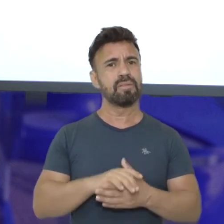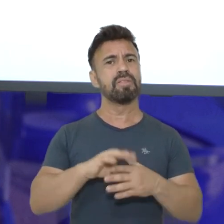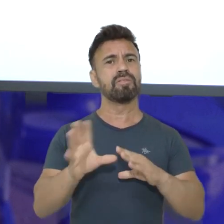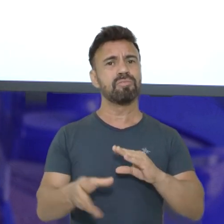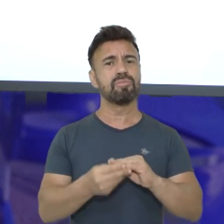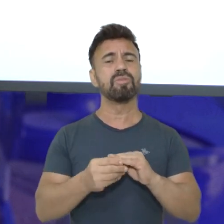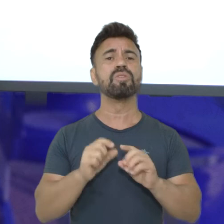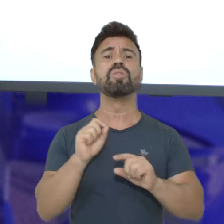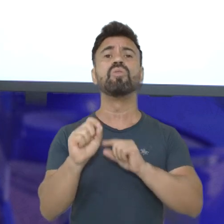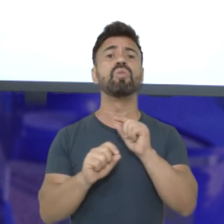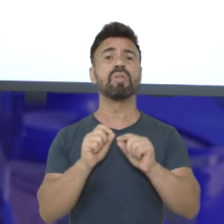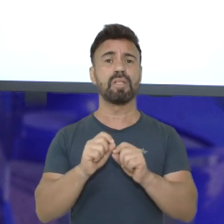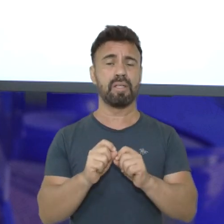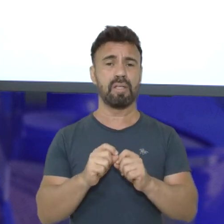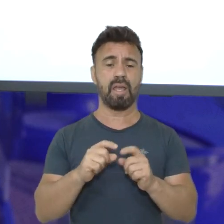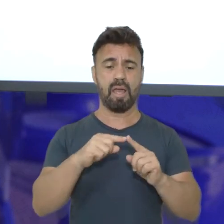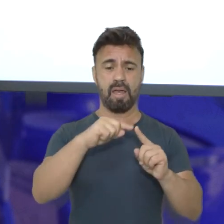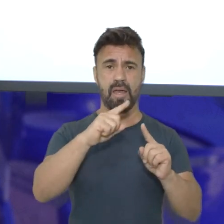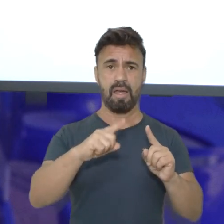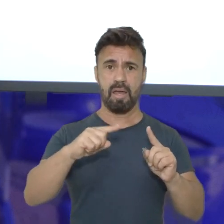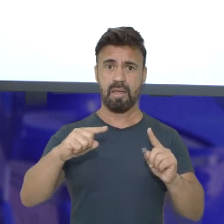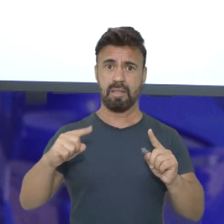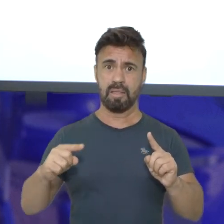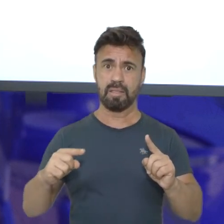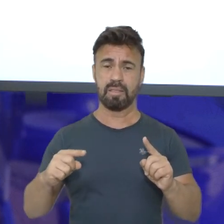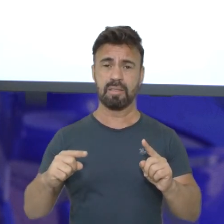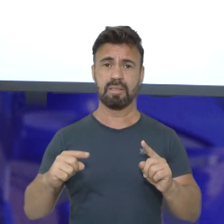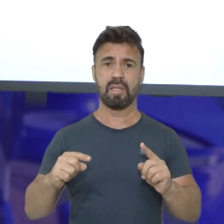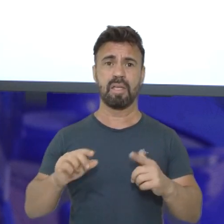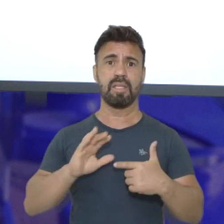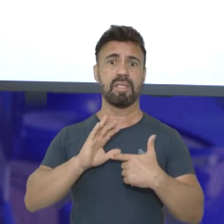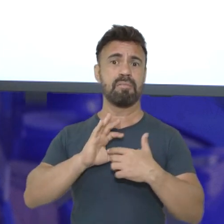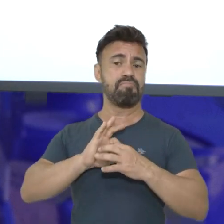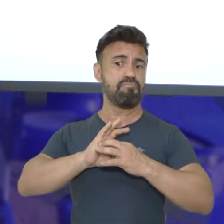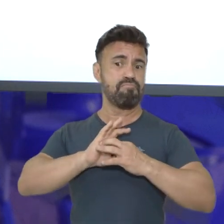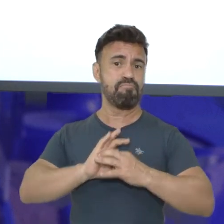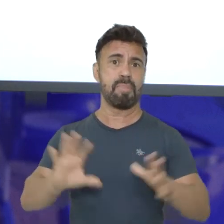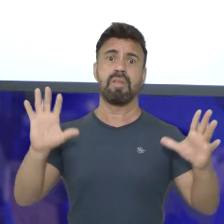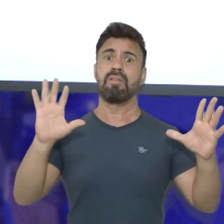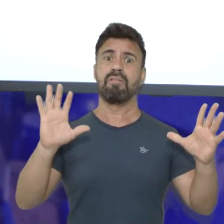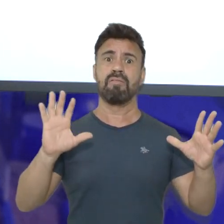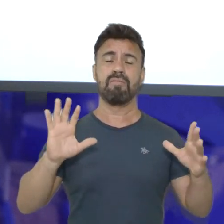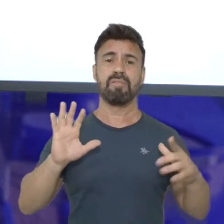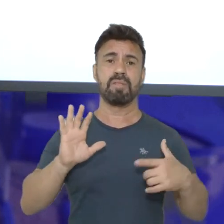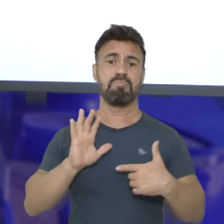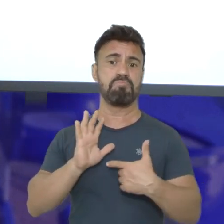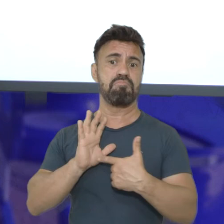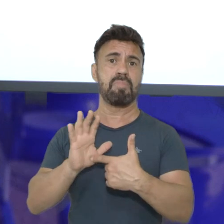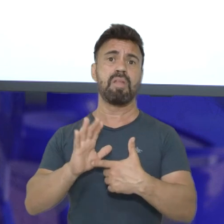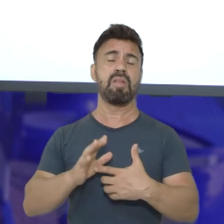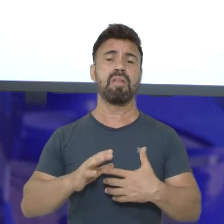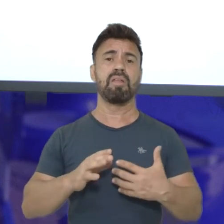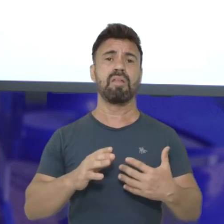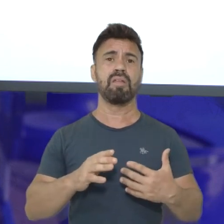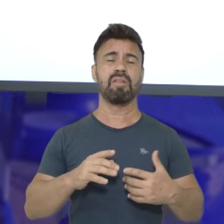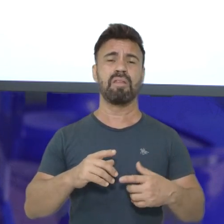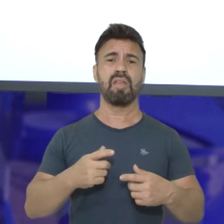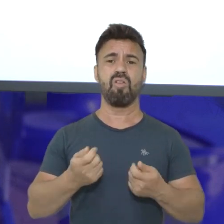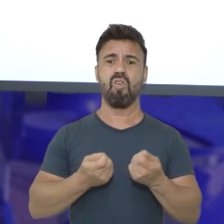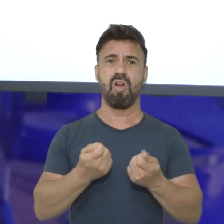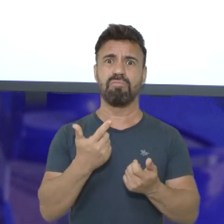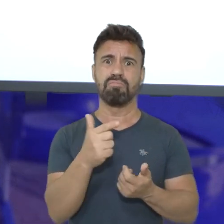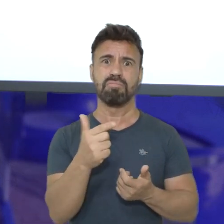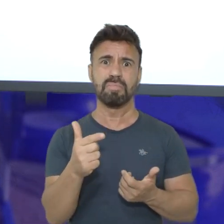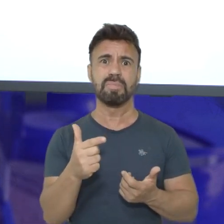conclui que a radiação, quando a gente é exposto a grandes quantidades dela de forma descontrolada, isso pode trazer